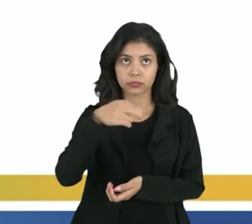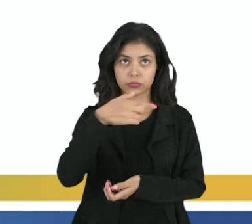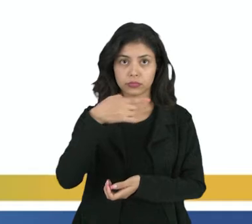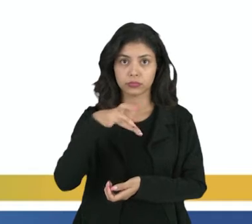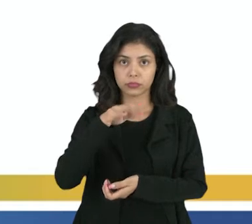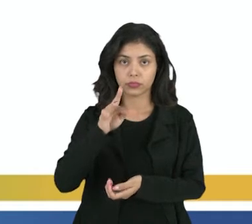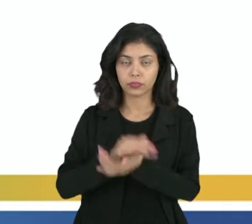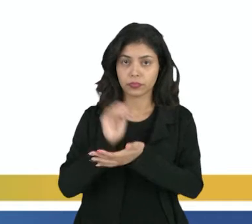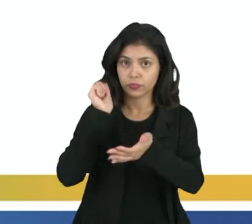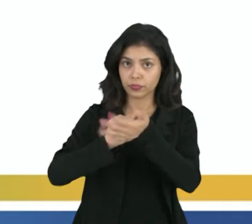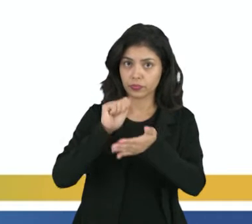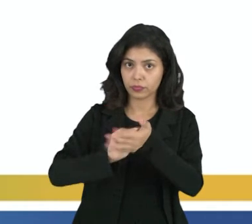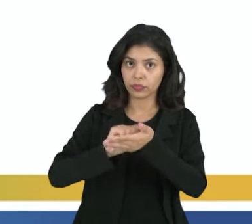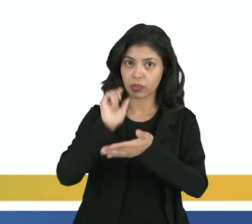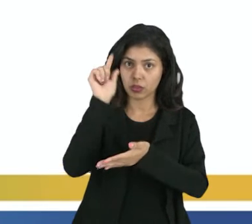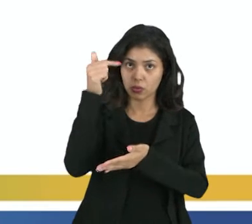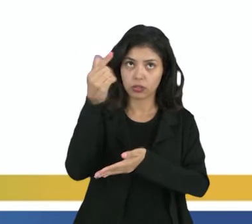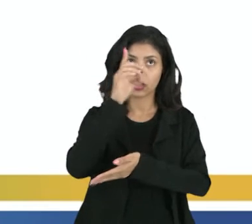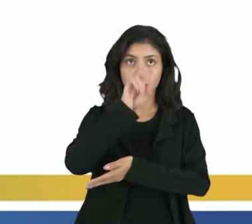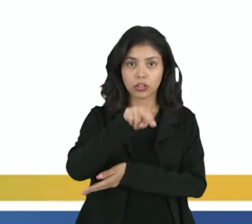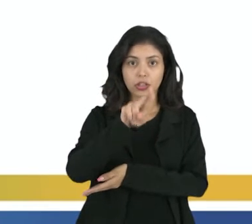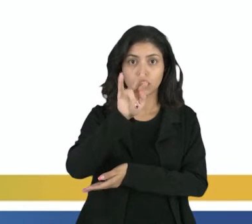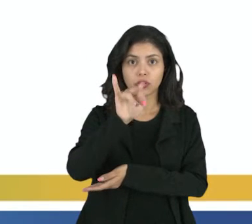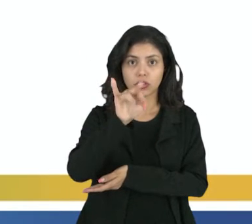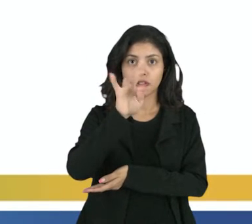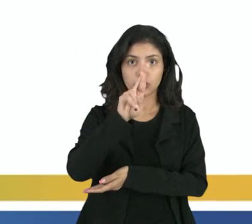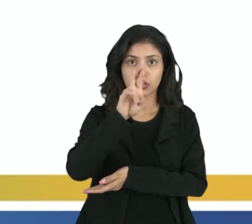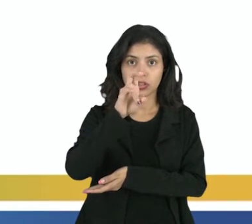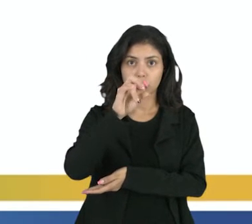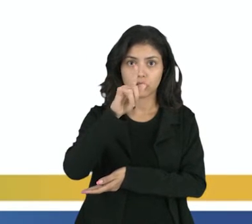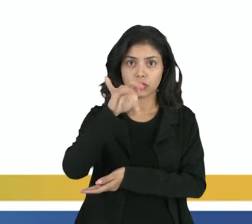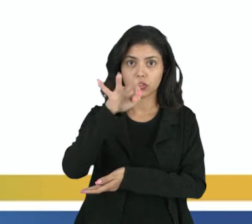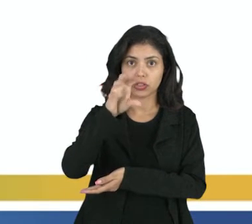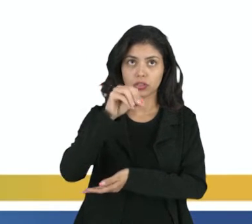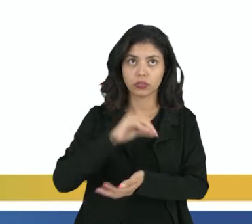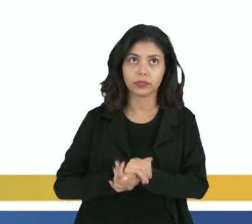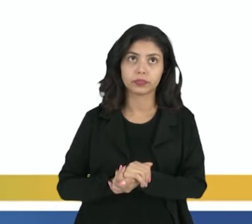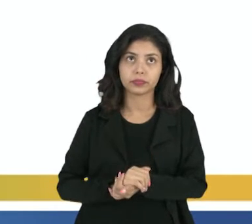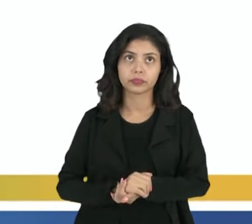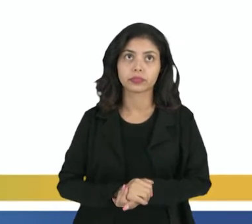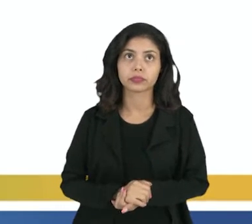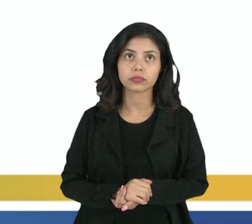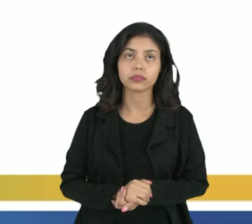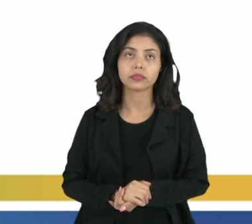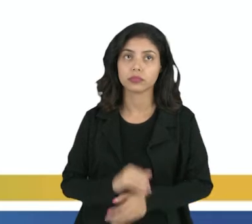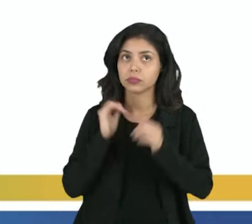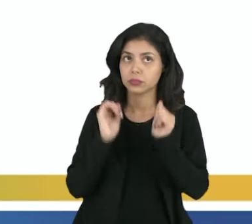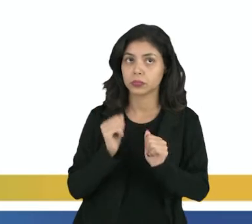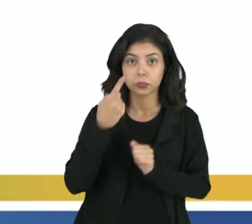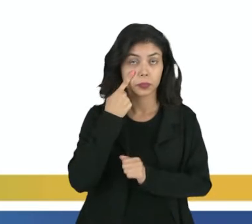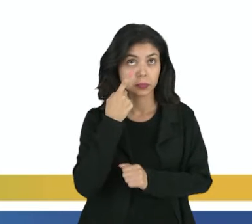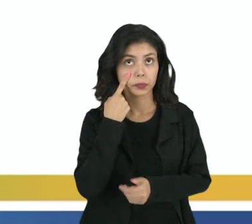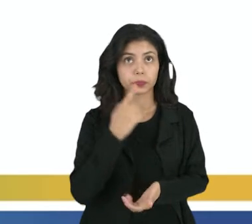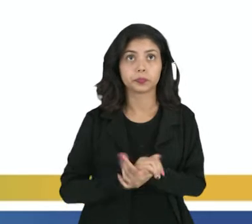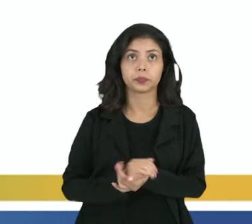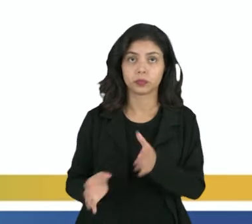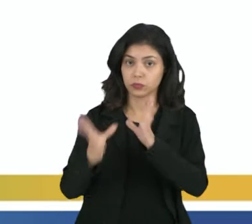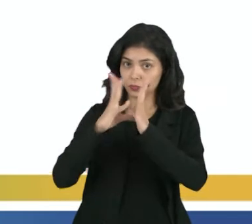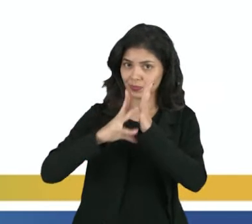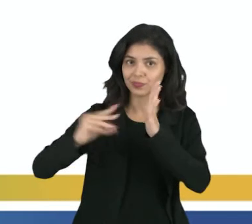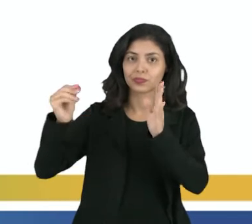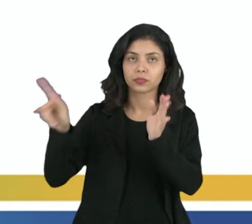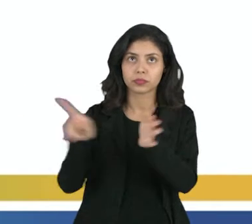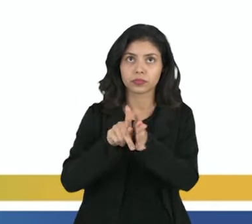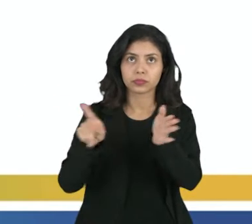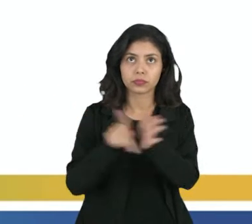lugar do enxofre é o nitrogênio que é outro gás poluente de hoje nós podemos obter o as fontes